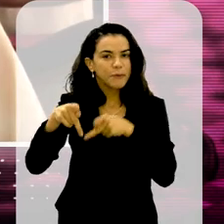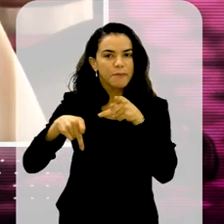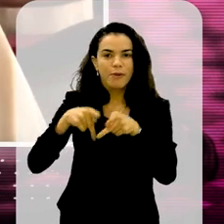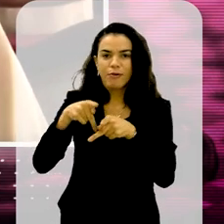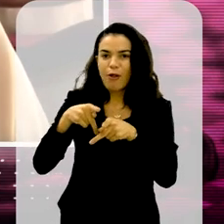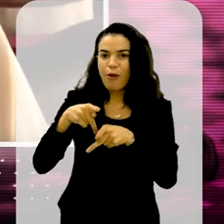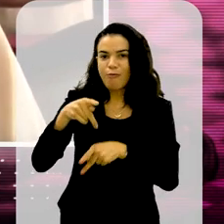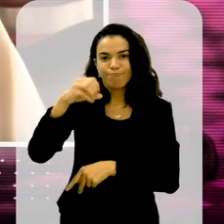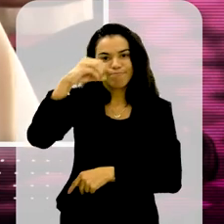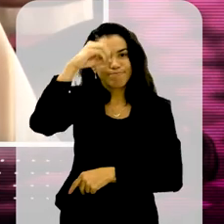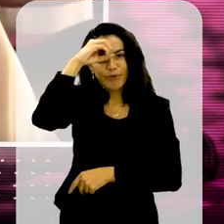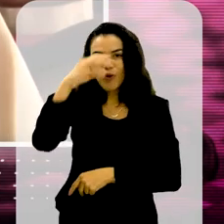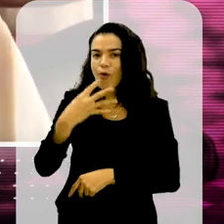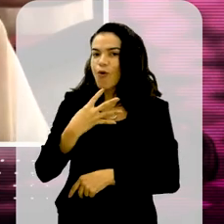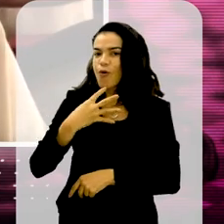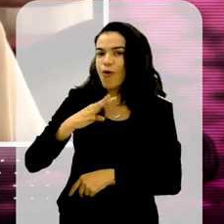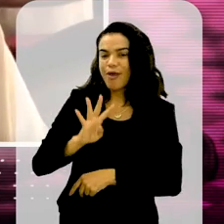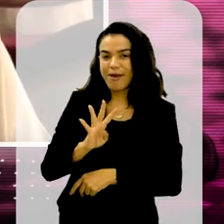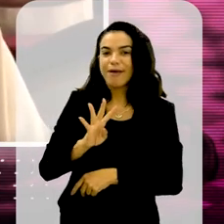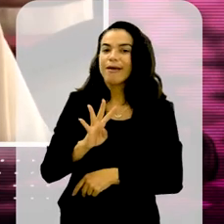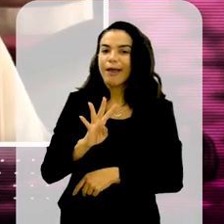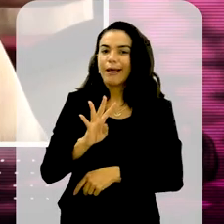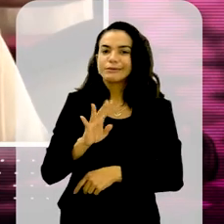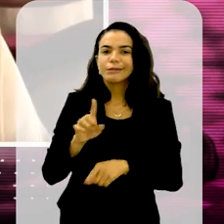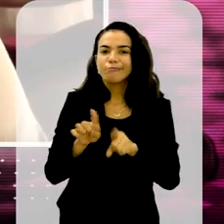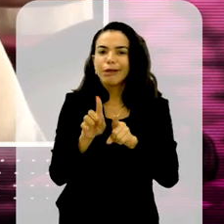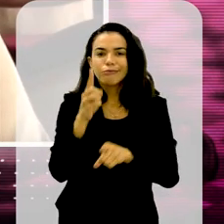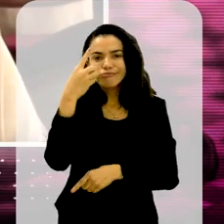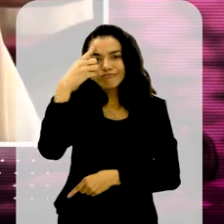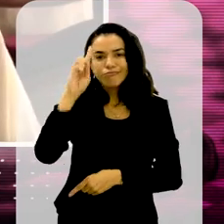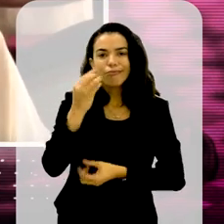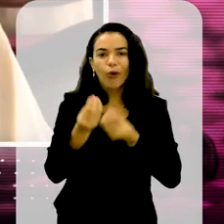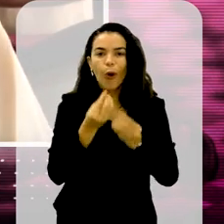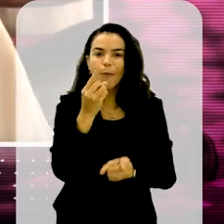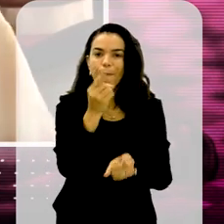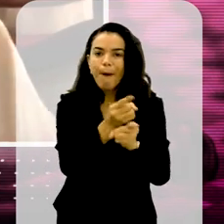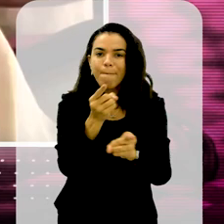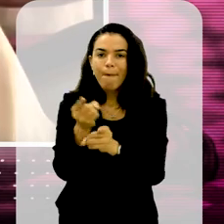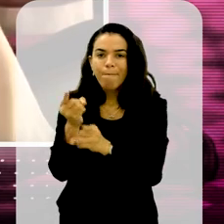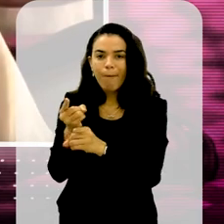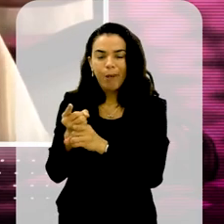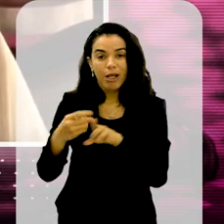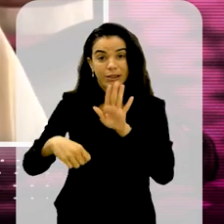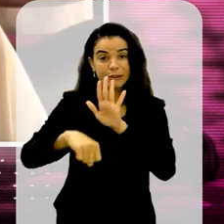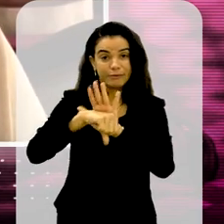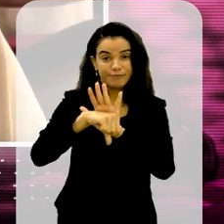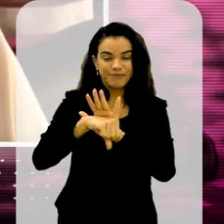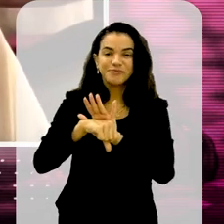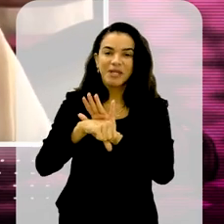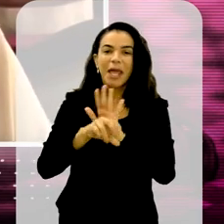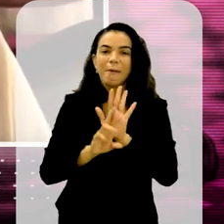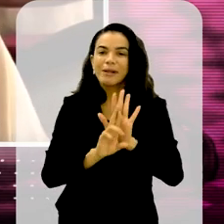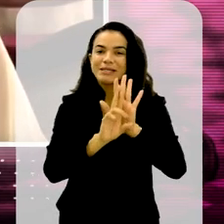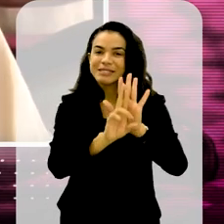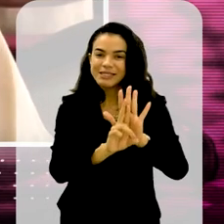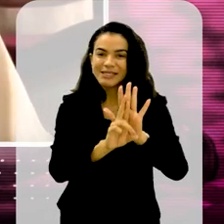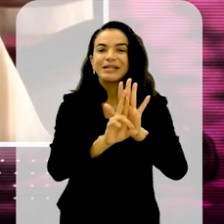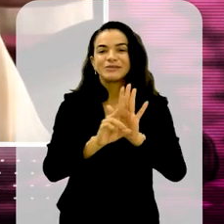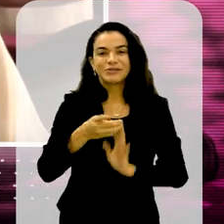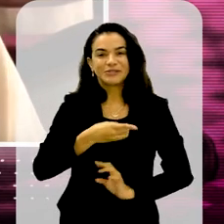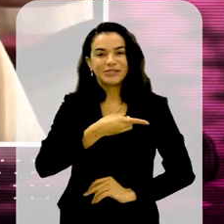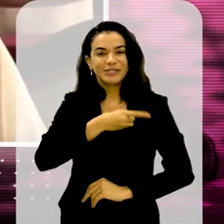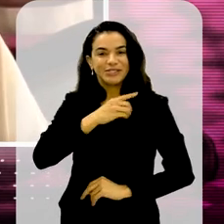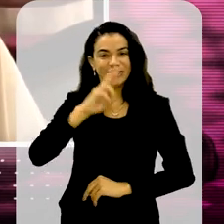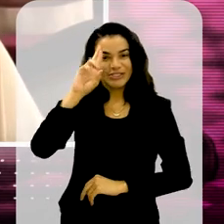conhecem e não acreditam que tais atos possam ser criminosos. Então, em nome da Associação dos Delegados de Polícia do Brasil,